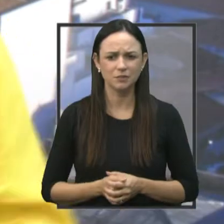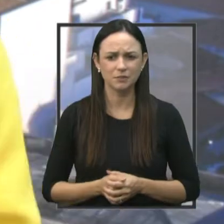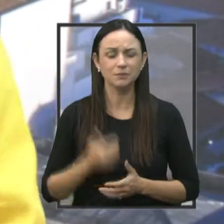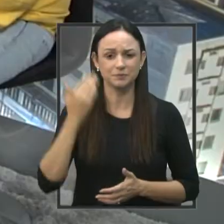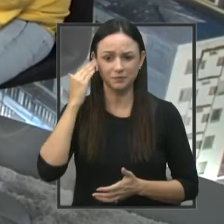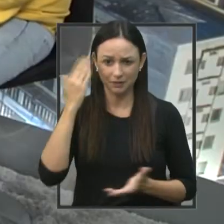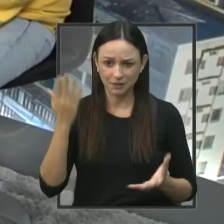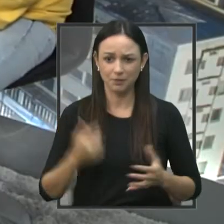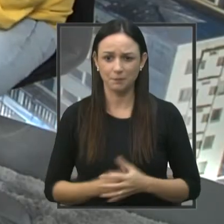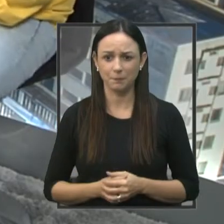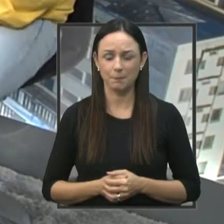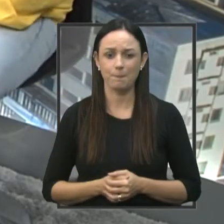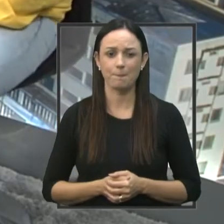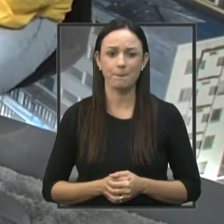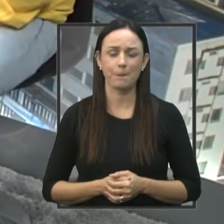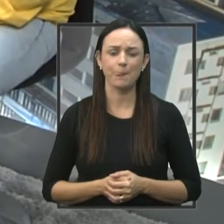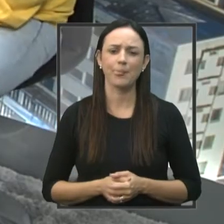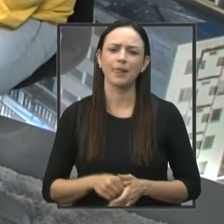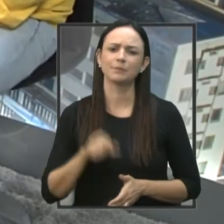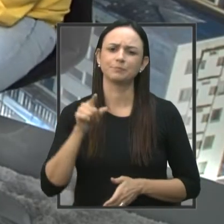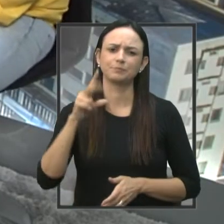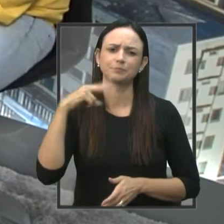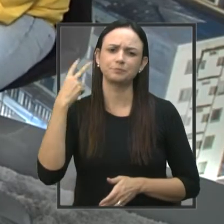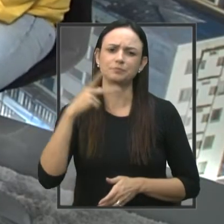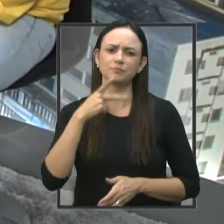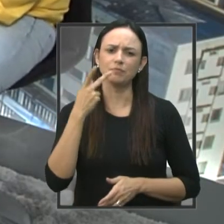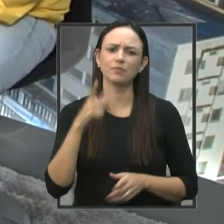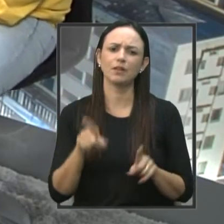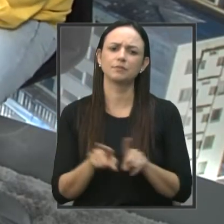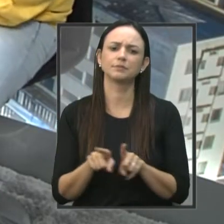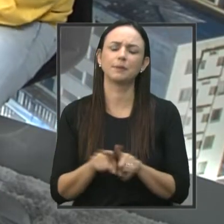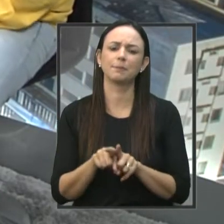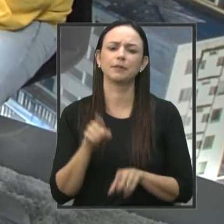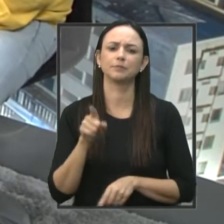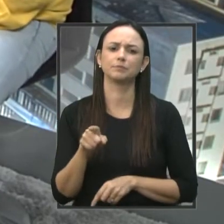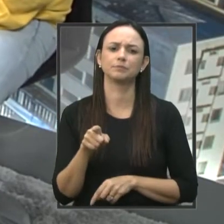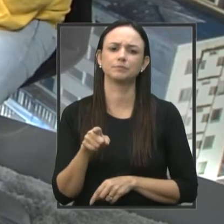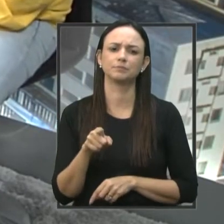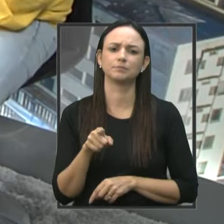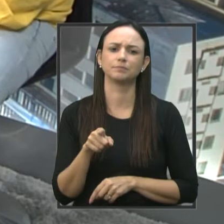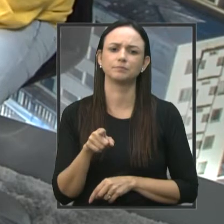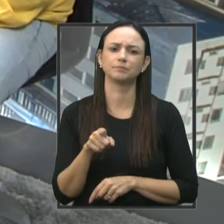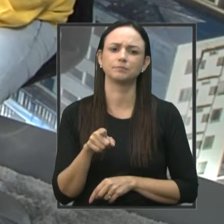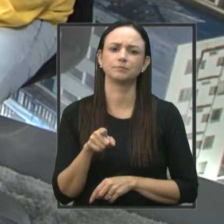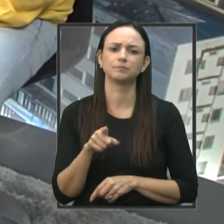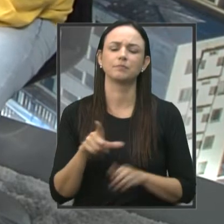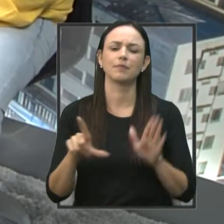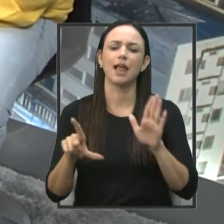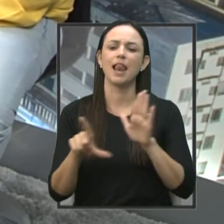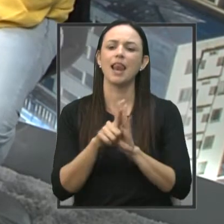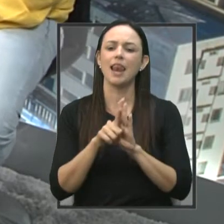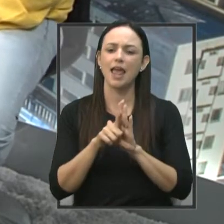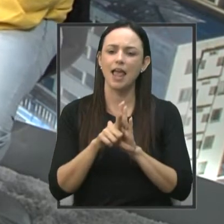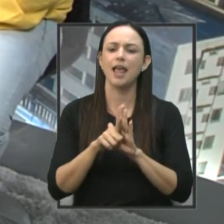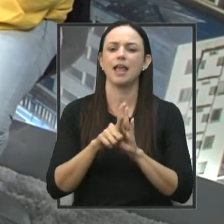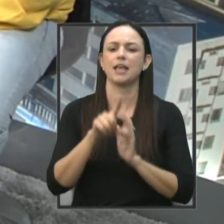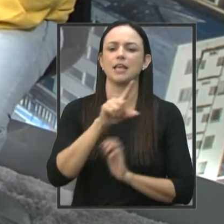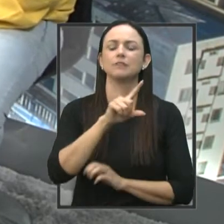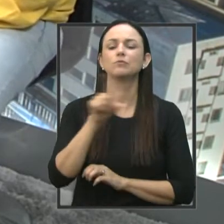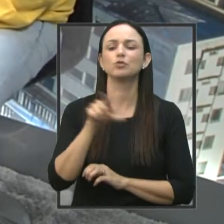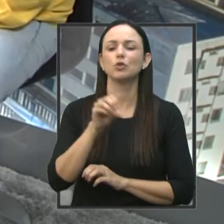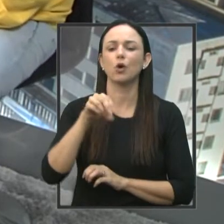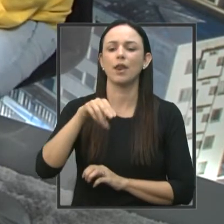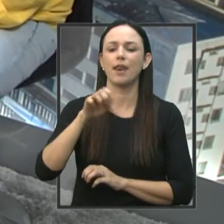Entendeu? Vereador, vamos falar um pouquinho também sobre a lei de zoneamento, a revisão da lei de